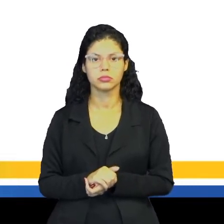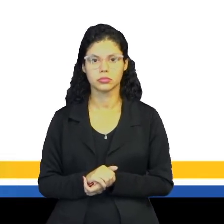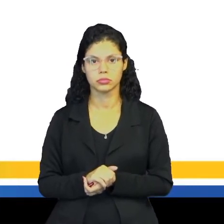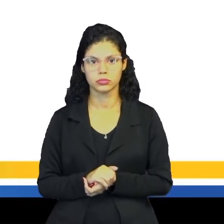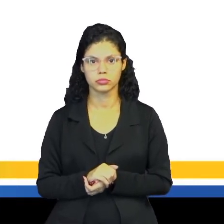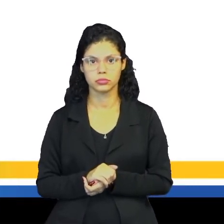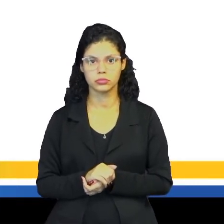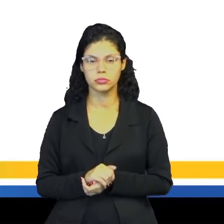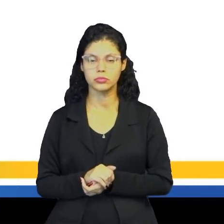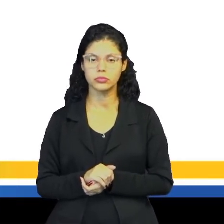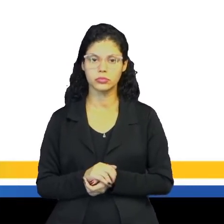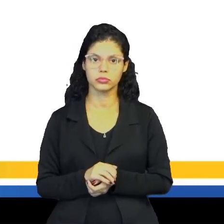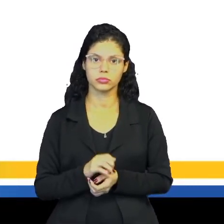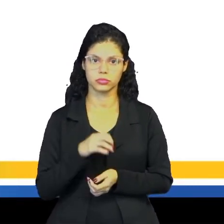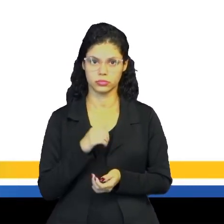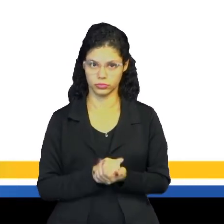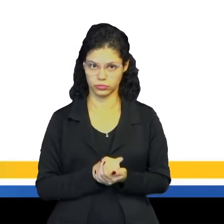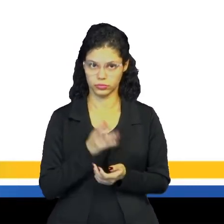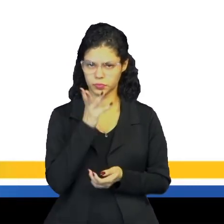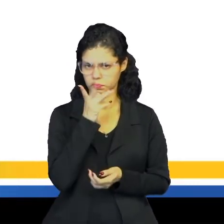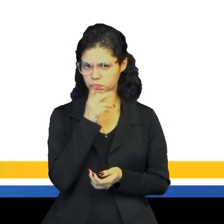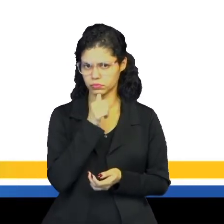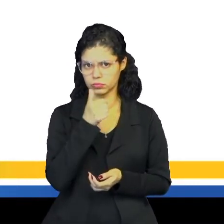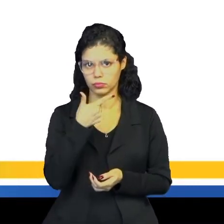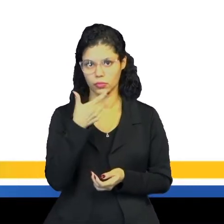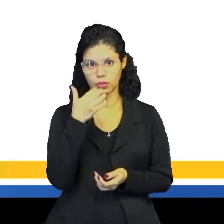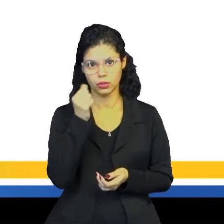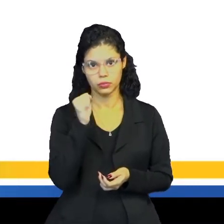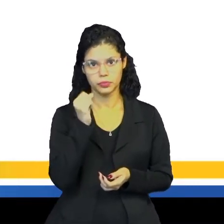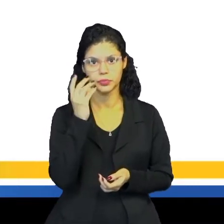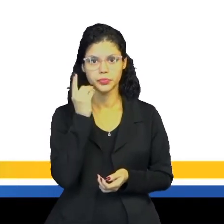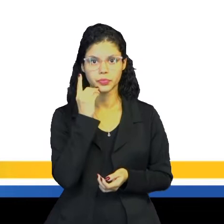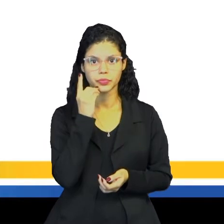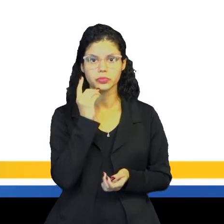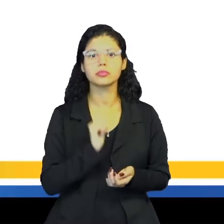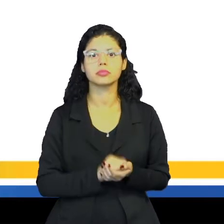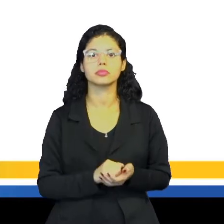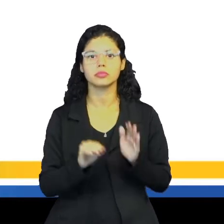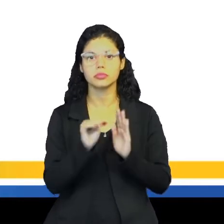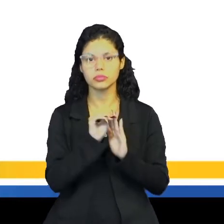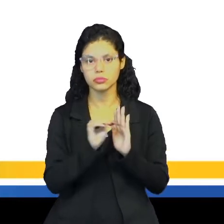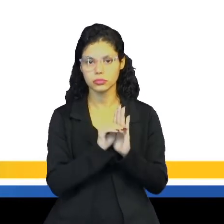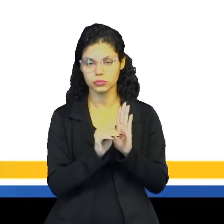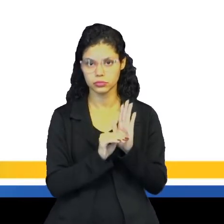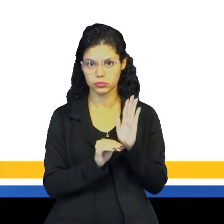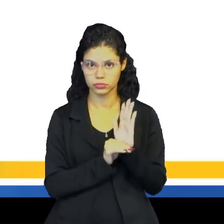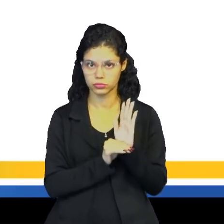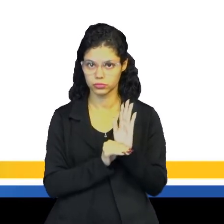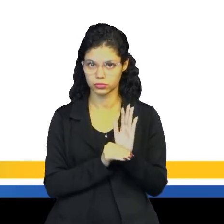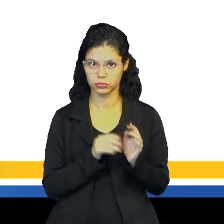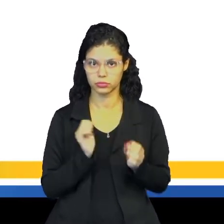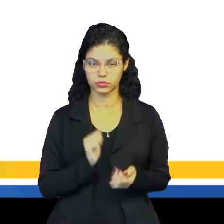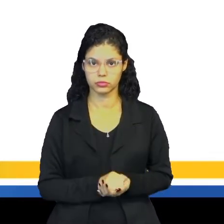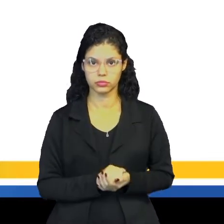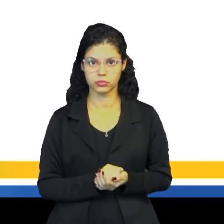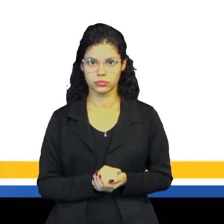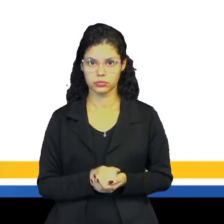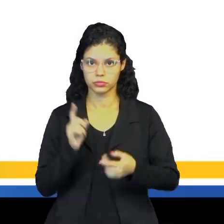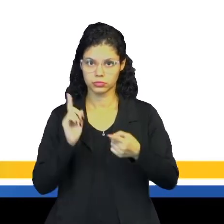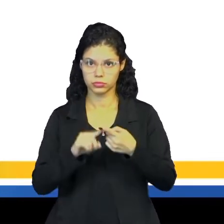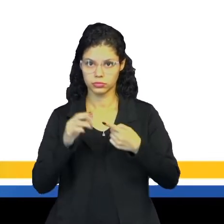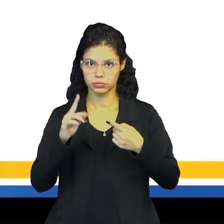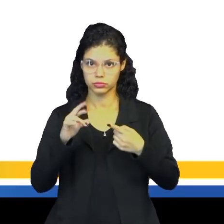O ciclo menstrual, ele demora, então, 28 dias, onde nós temos aí dividido por fases. Nós temos a